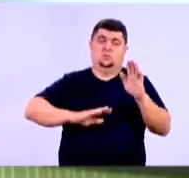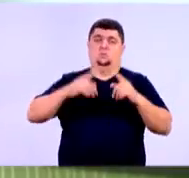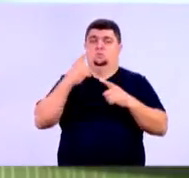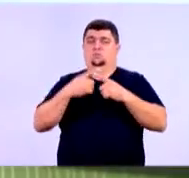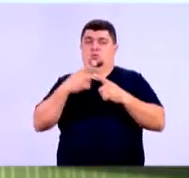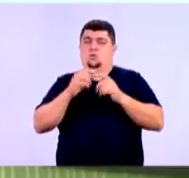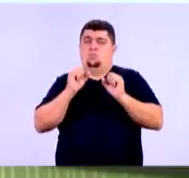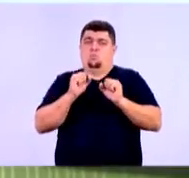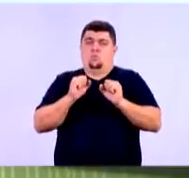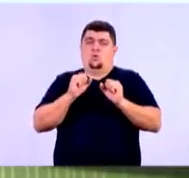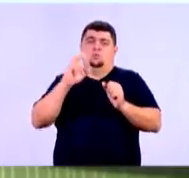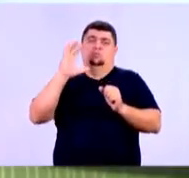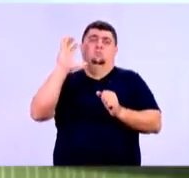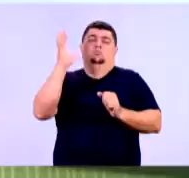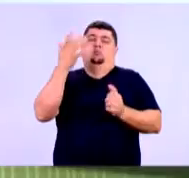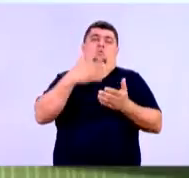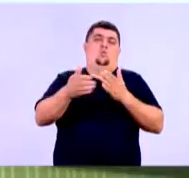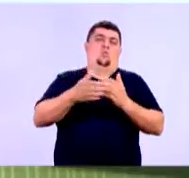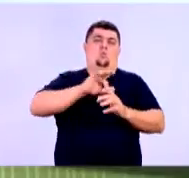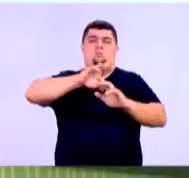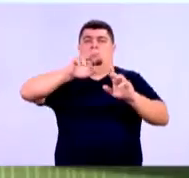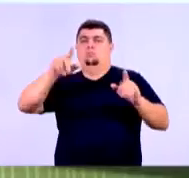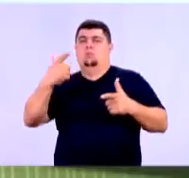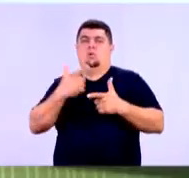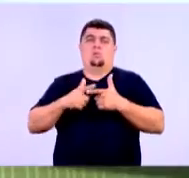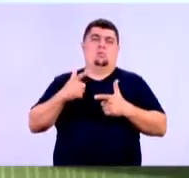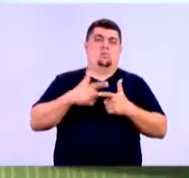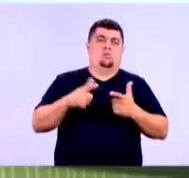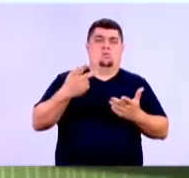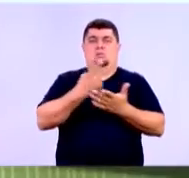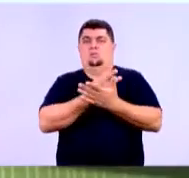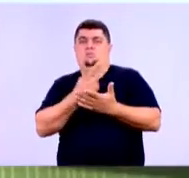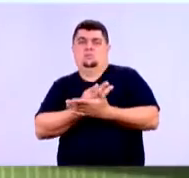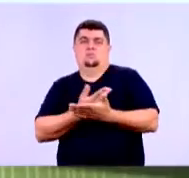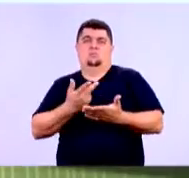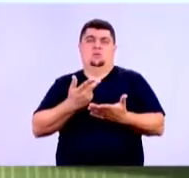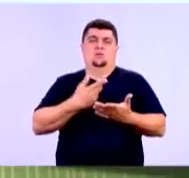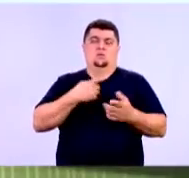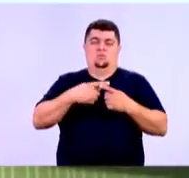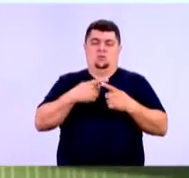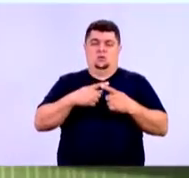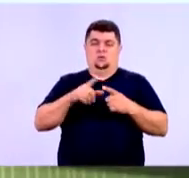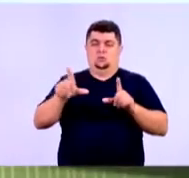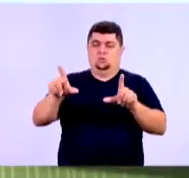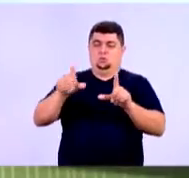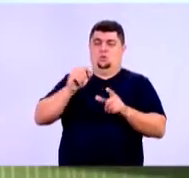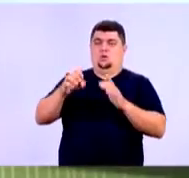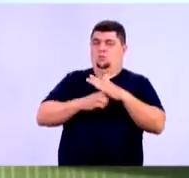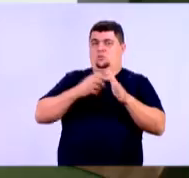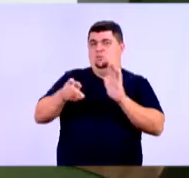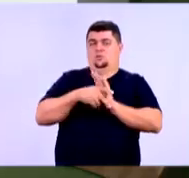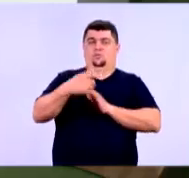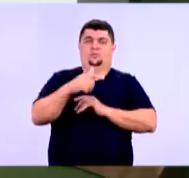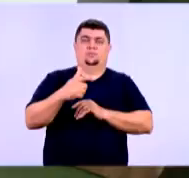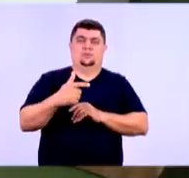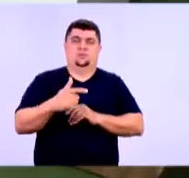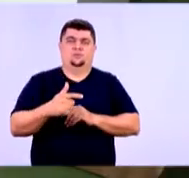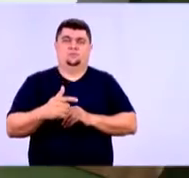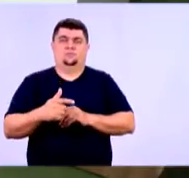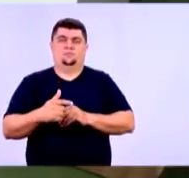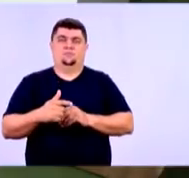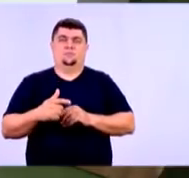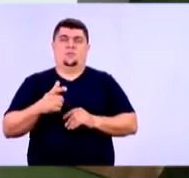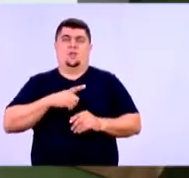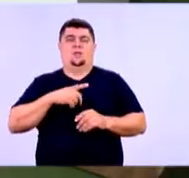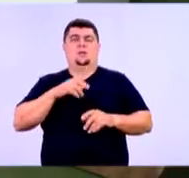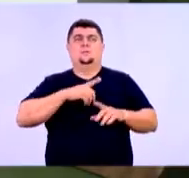dela. Né? Ela não consegue controlar isso, não está dentro do sistema de decisão da empresa. Né? Não é isso, professor? Exatamente. Até